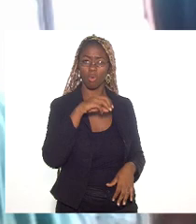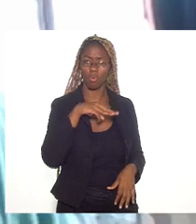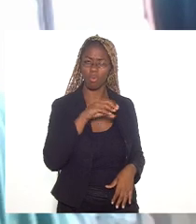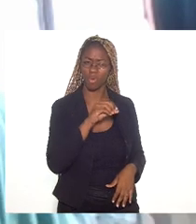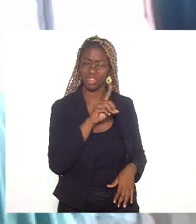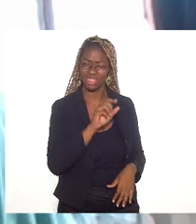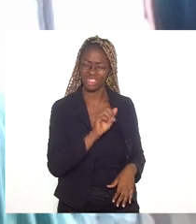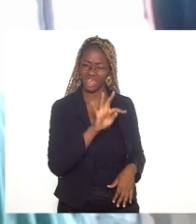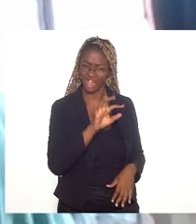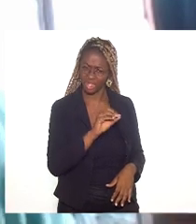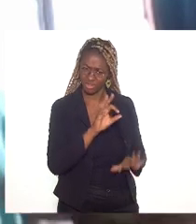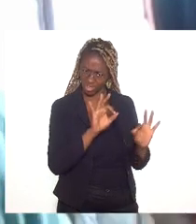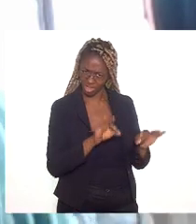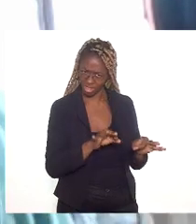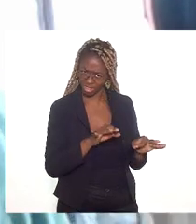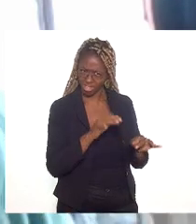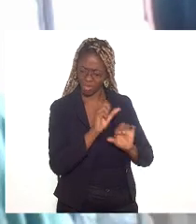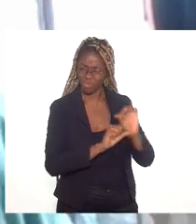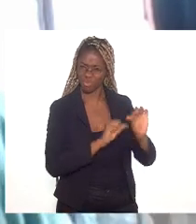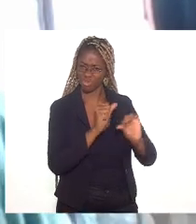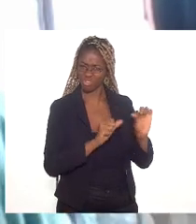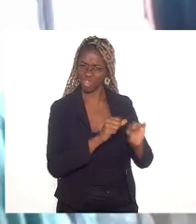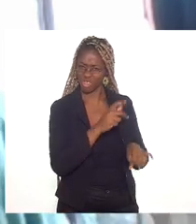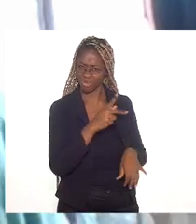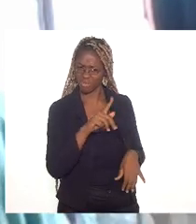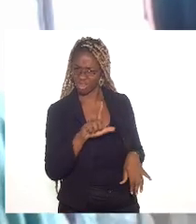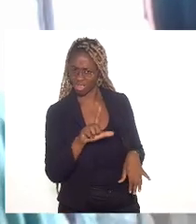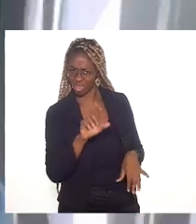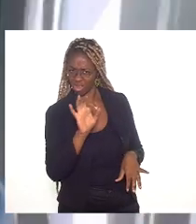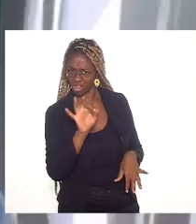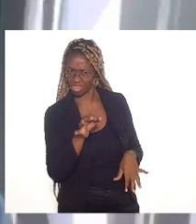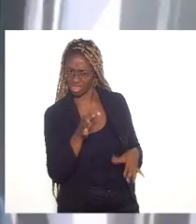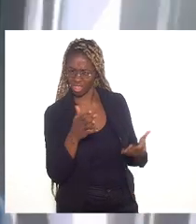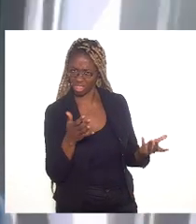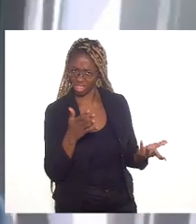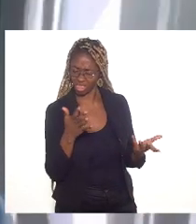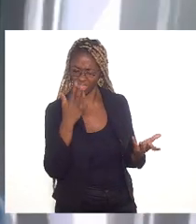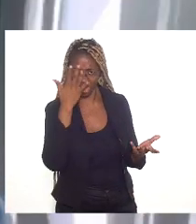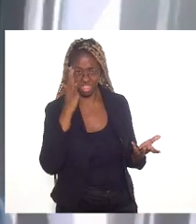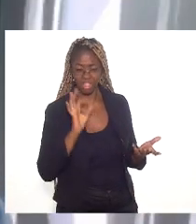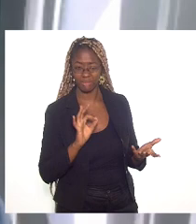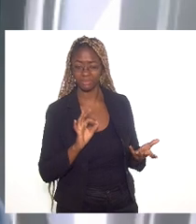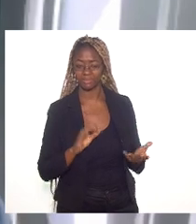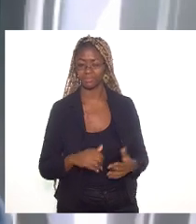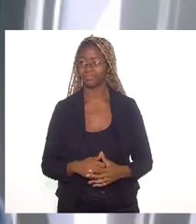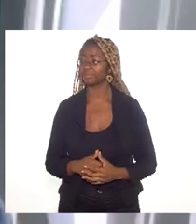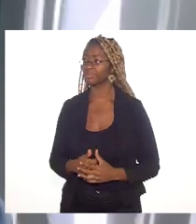está alterando o projeto em vez de venda para comodato? É isso, Márcio? Não está alterando, não.